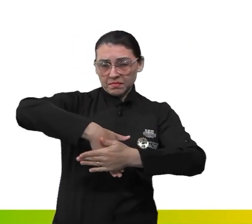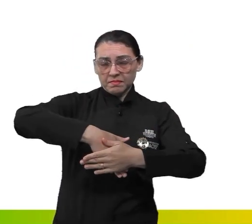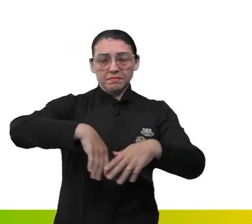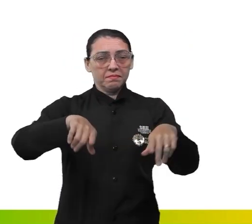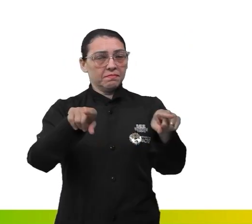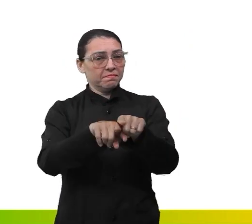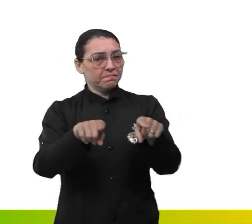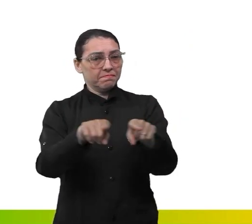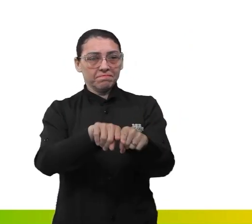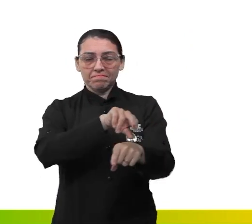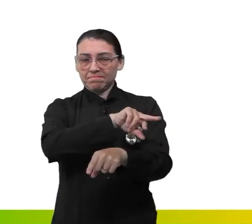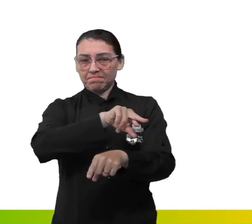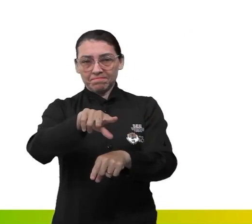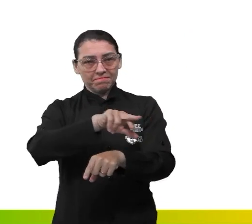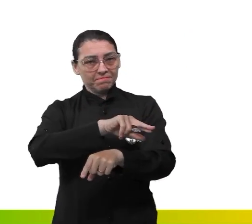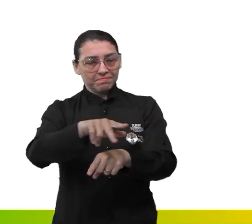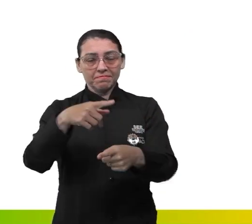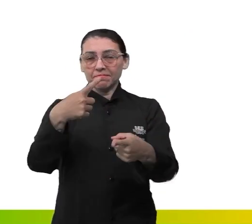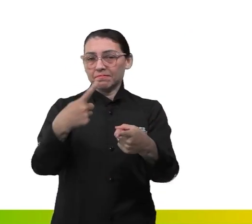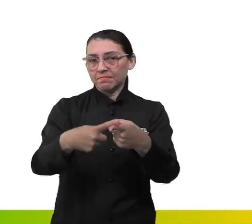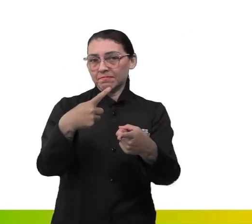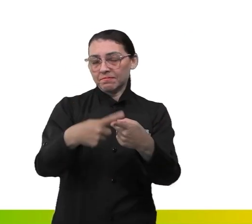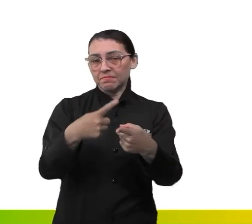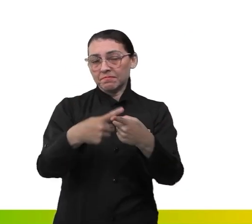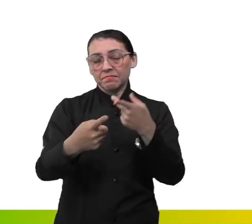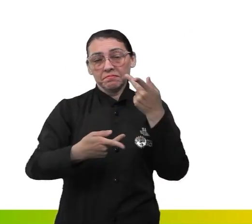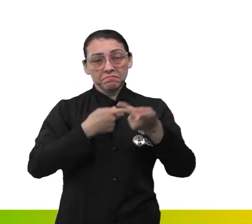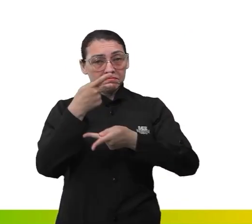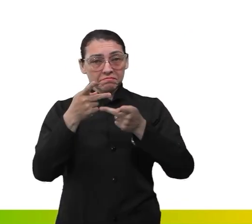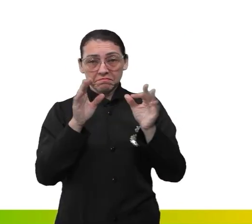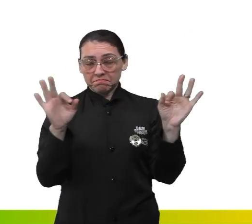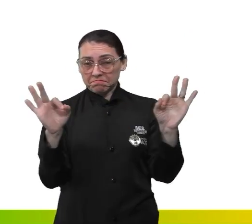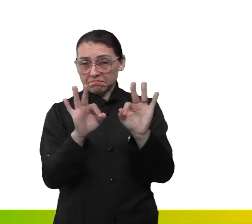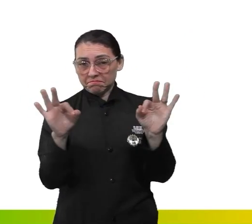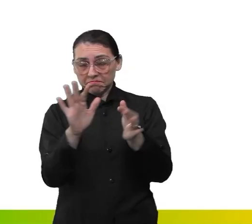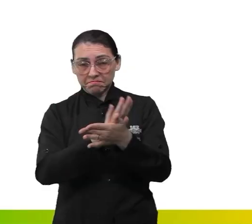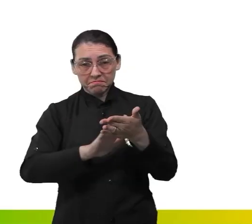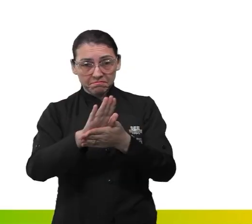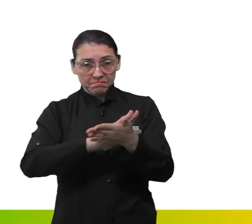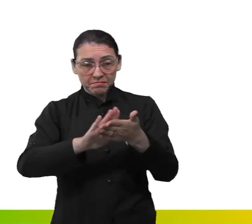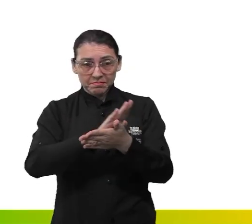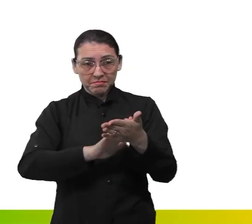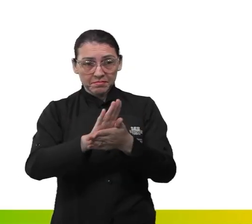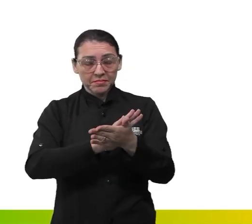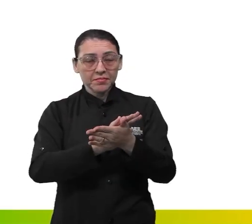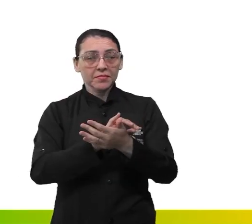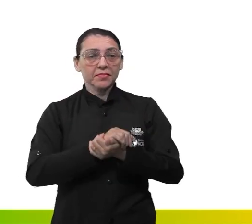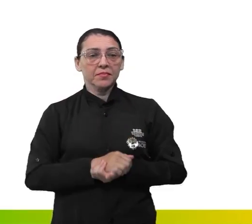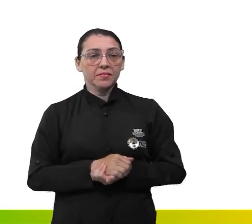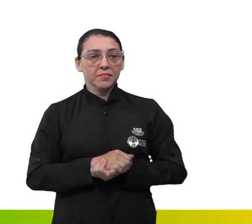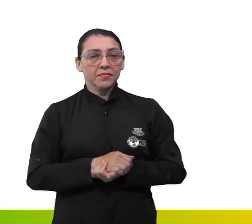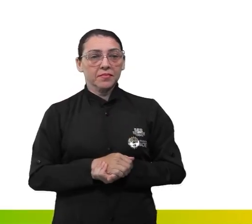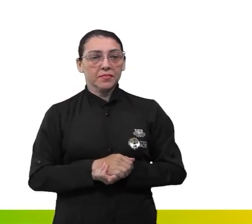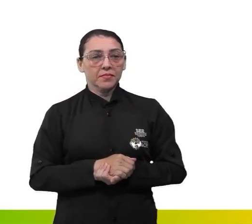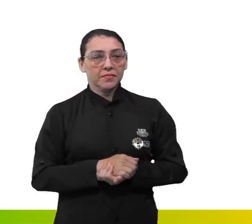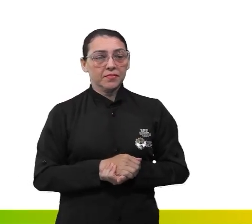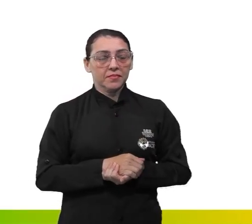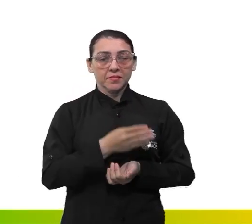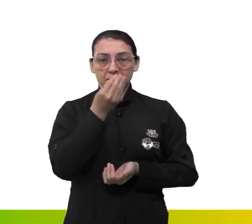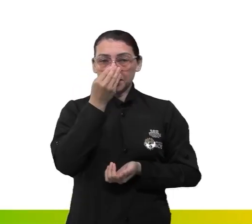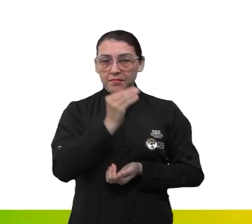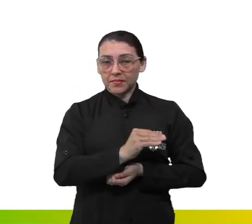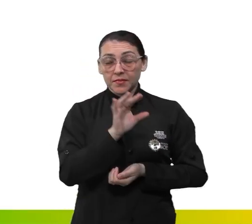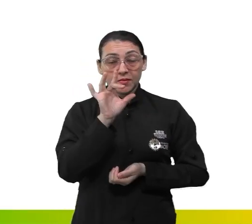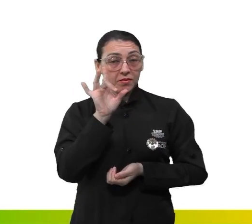Também não é a nossa alternativa, até porque elas não falam sobre isso nesse caso, né? Não está ignorando,